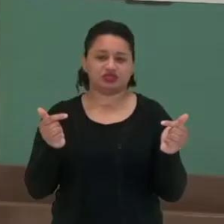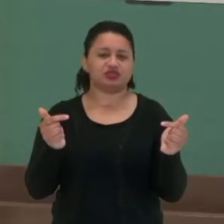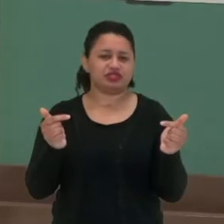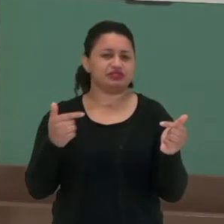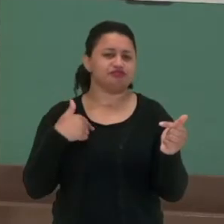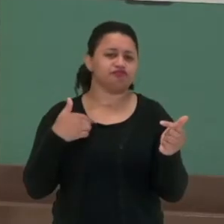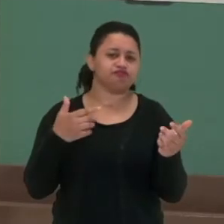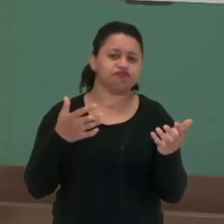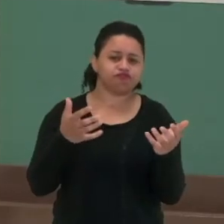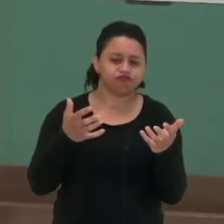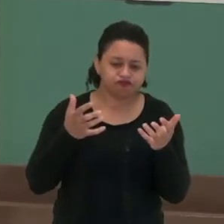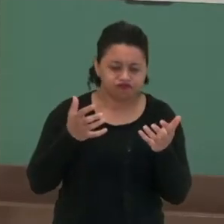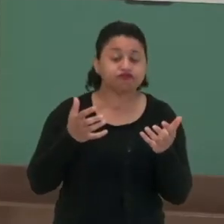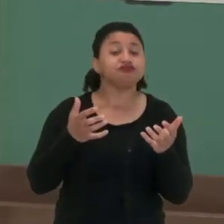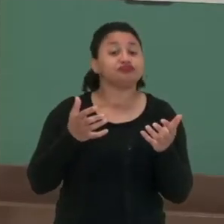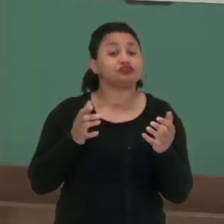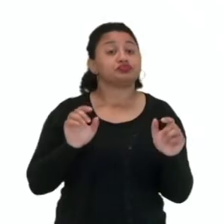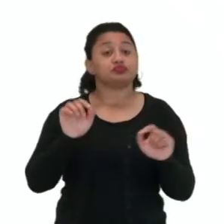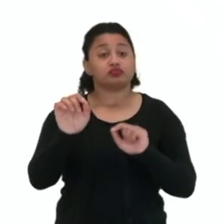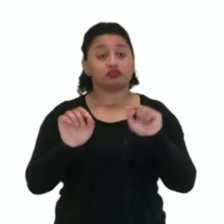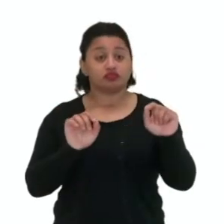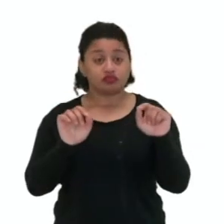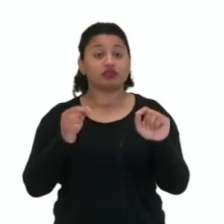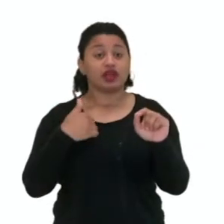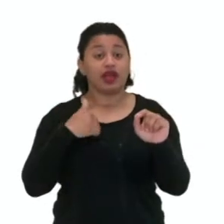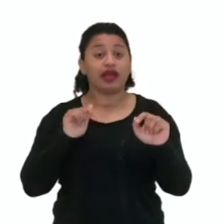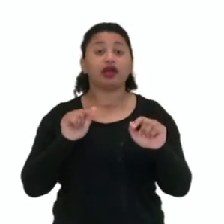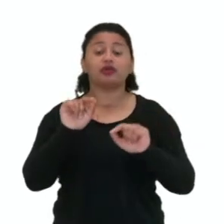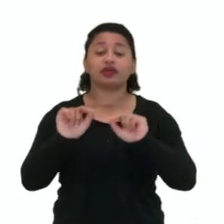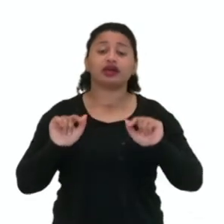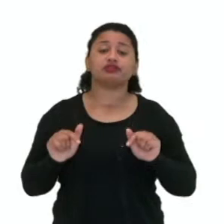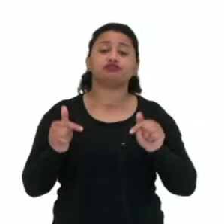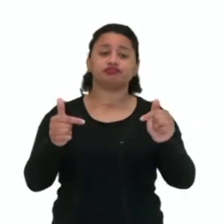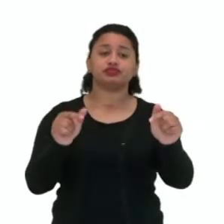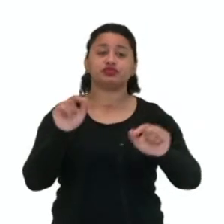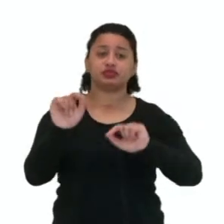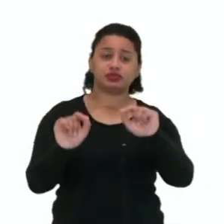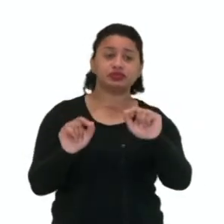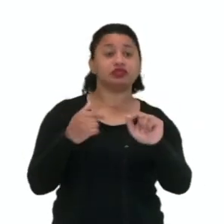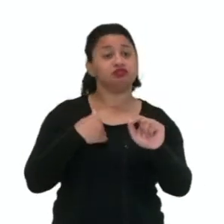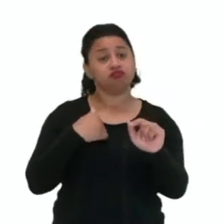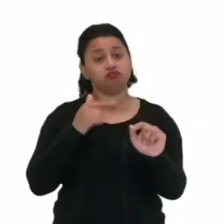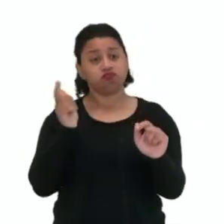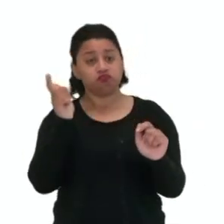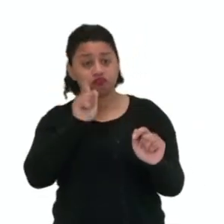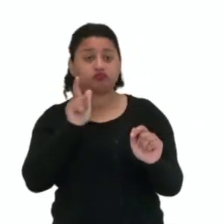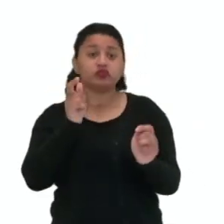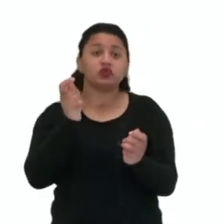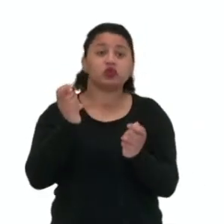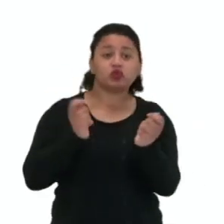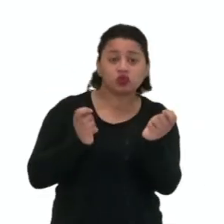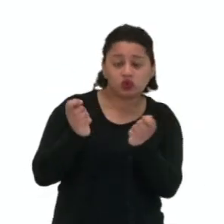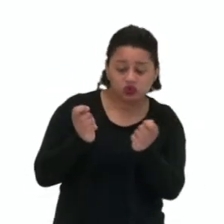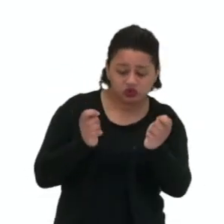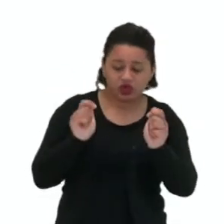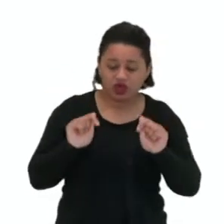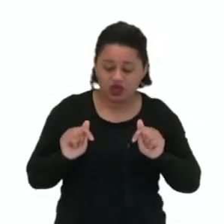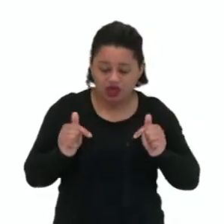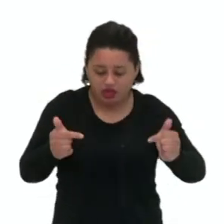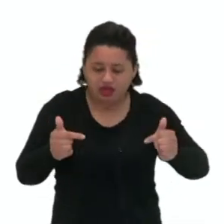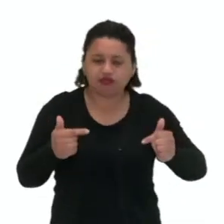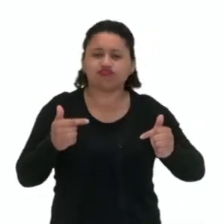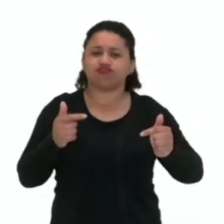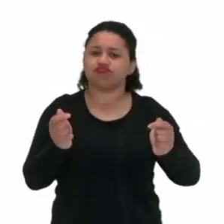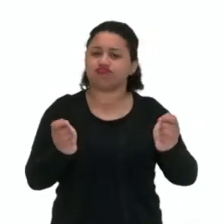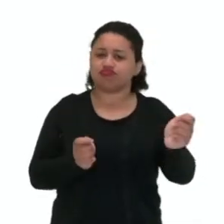voluntárias. Voluntárias são aquelas ações às quais é possível exercer